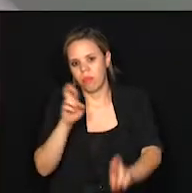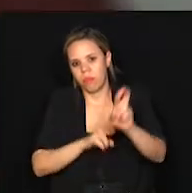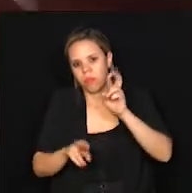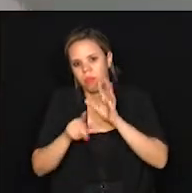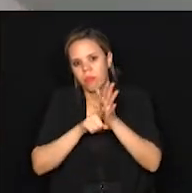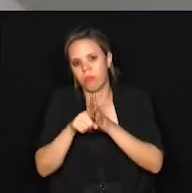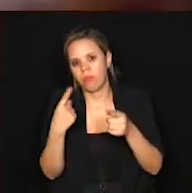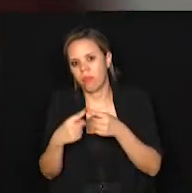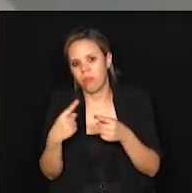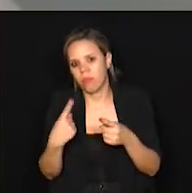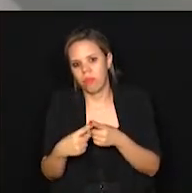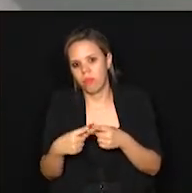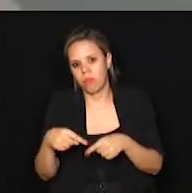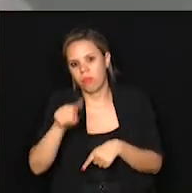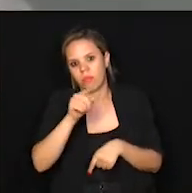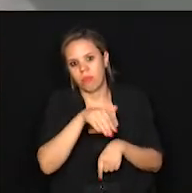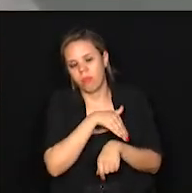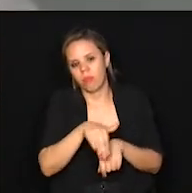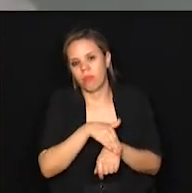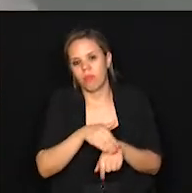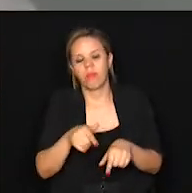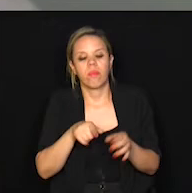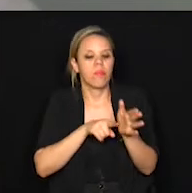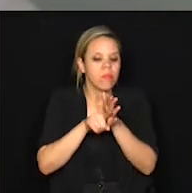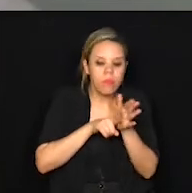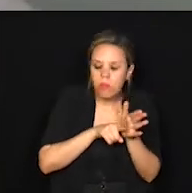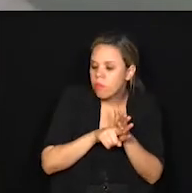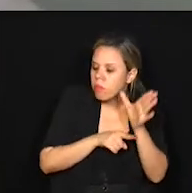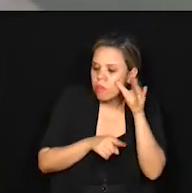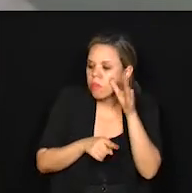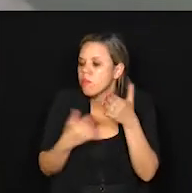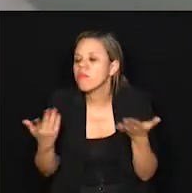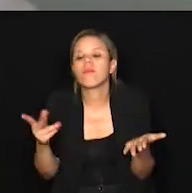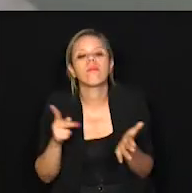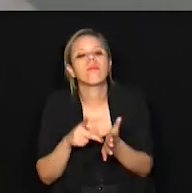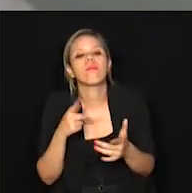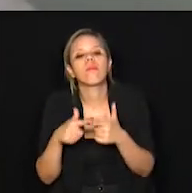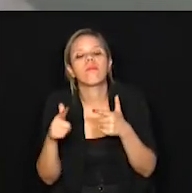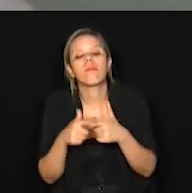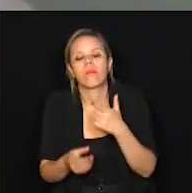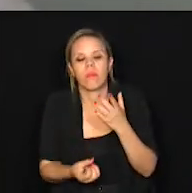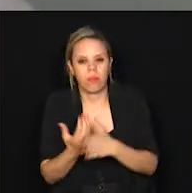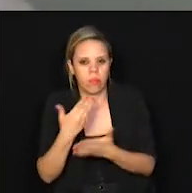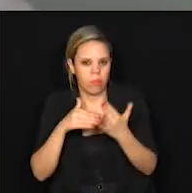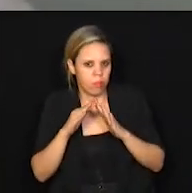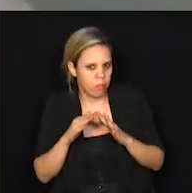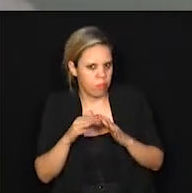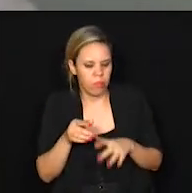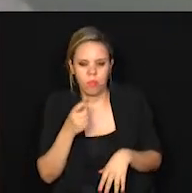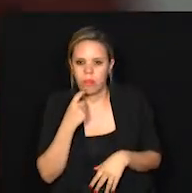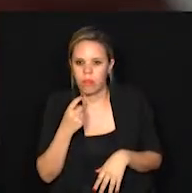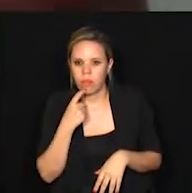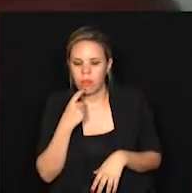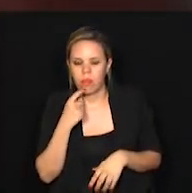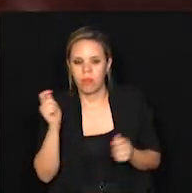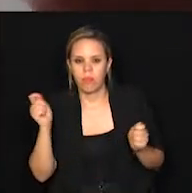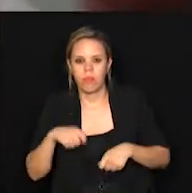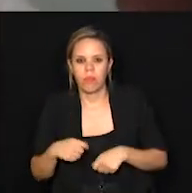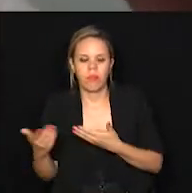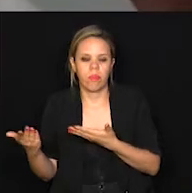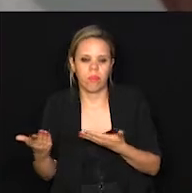eles não pararam em momento algum. Óbvio que houve um momento de um trabalho remoto, porque vocês sabem o